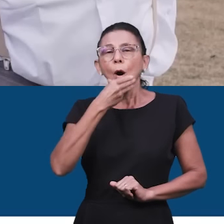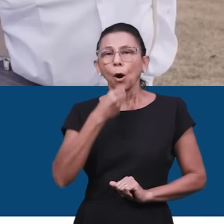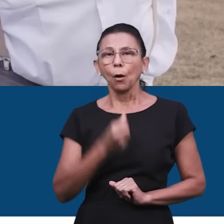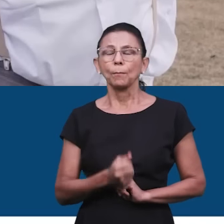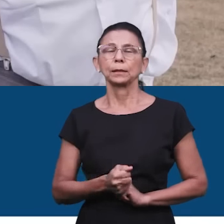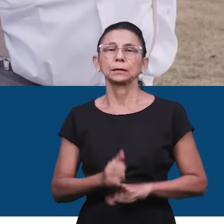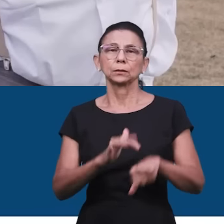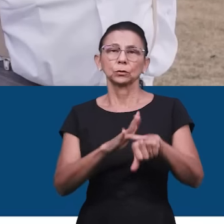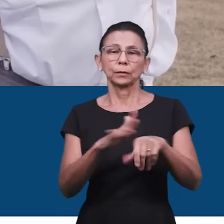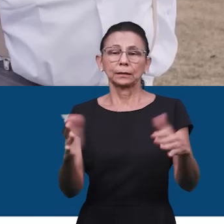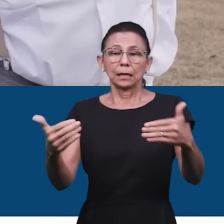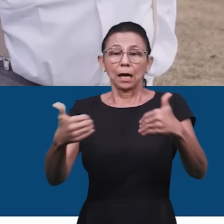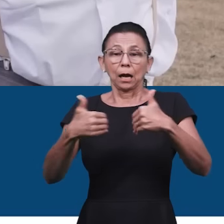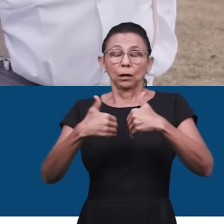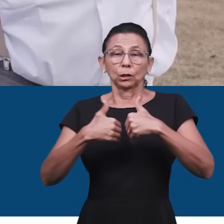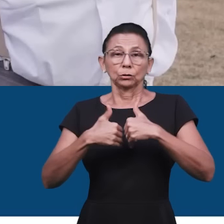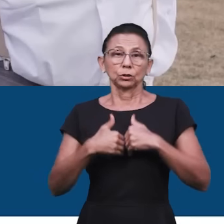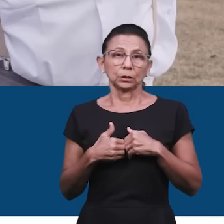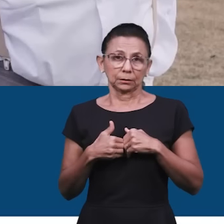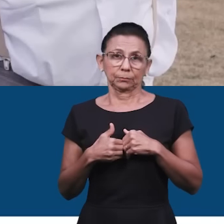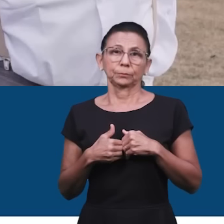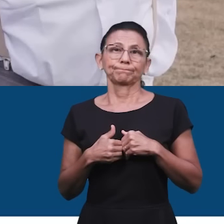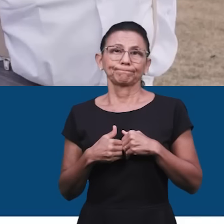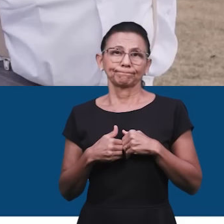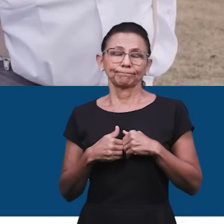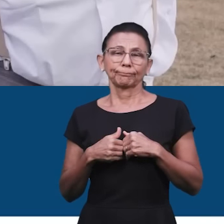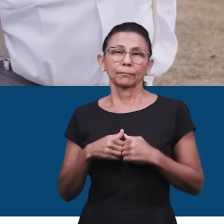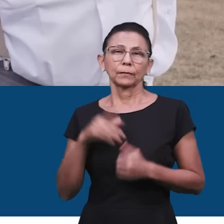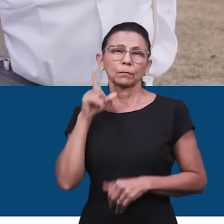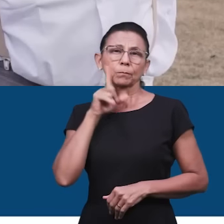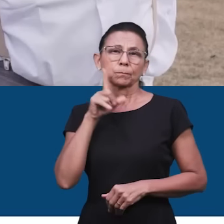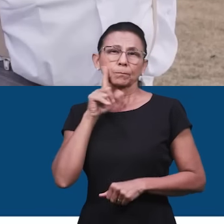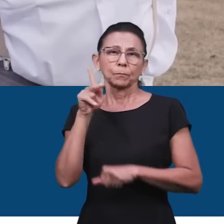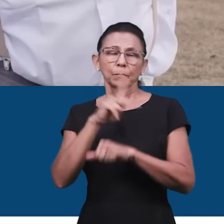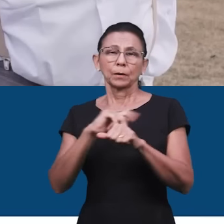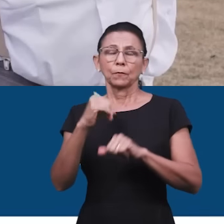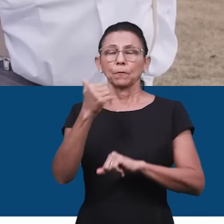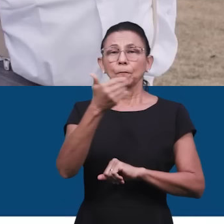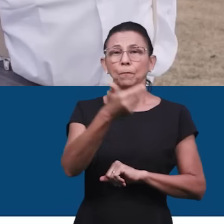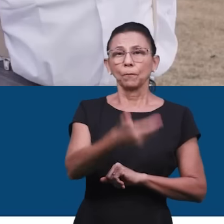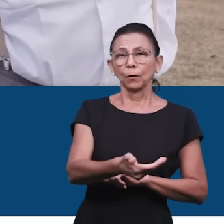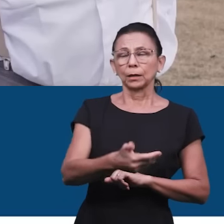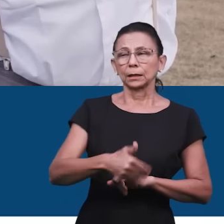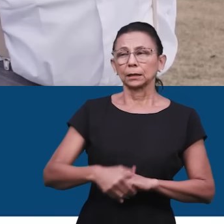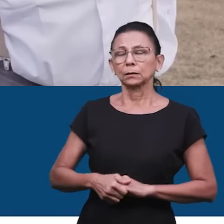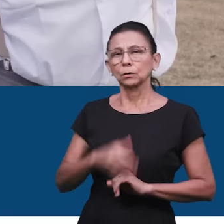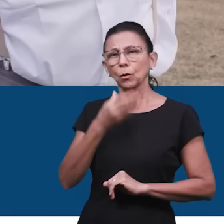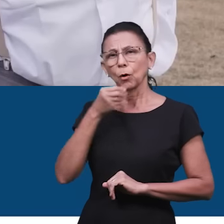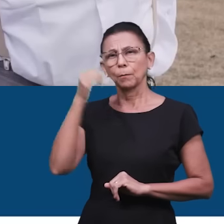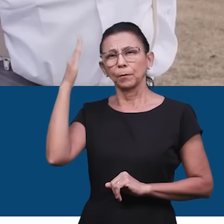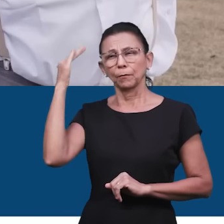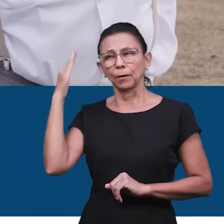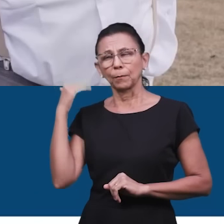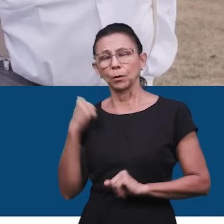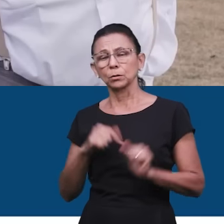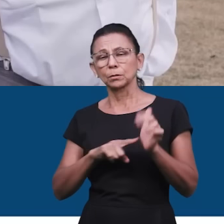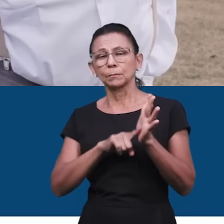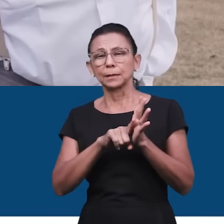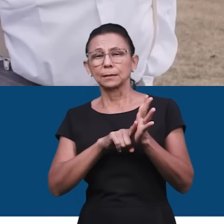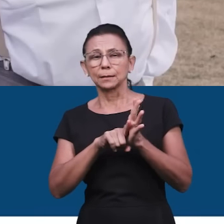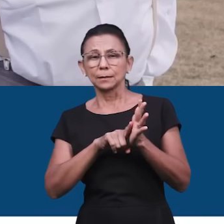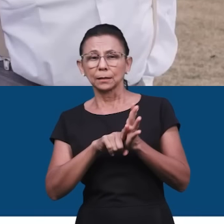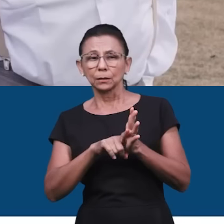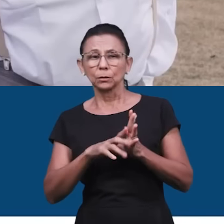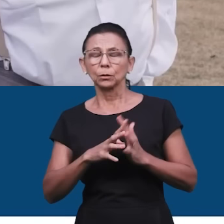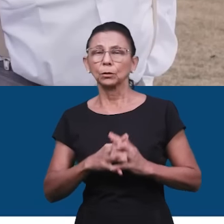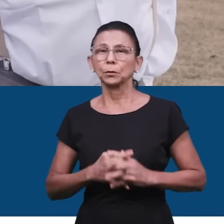Leo Kanner, nos Estados Unidos. Então, a partir dessa pesquisa do Leo Kanner, abriu-se vários momentos